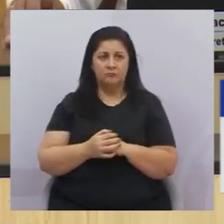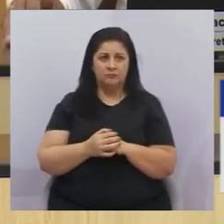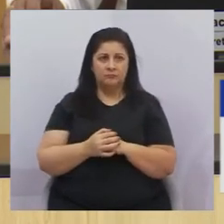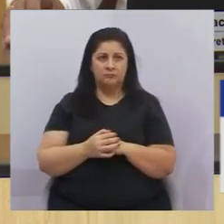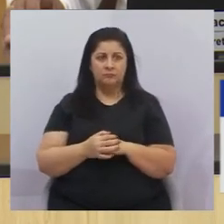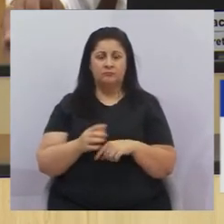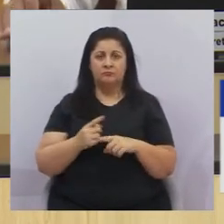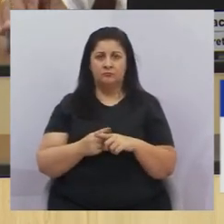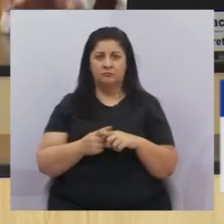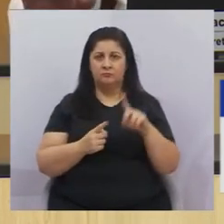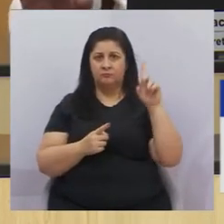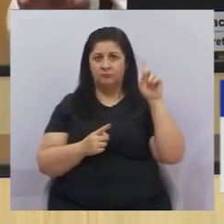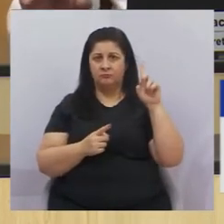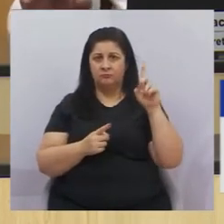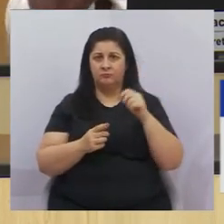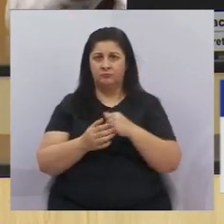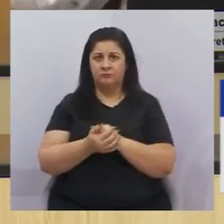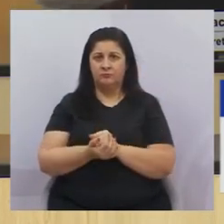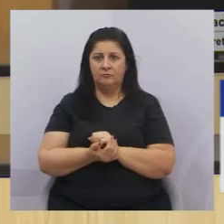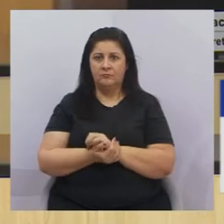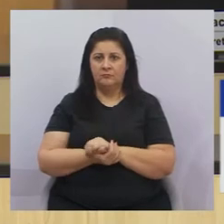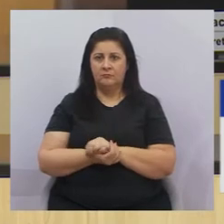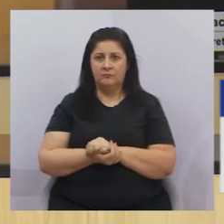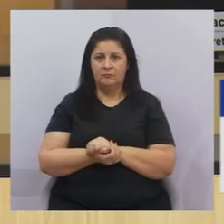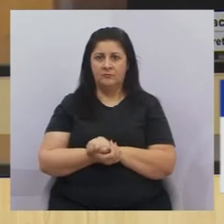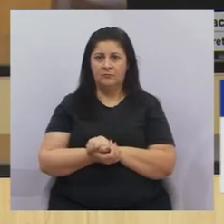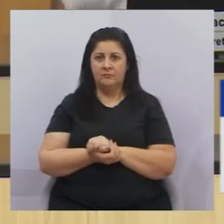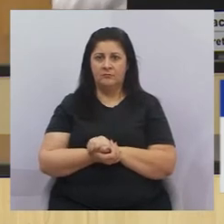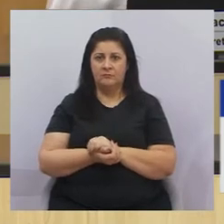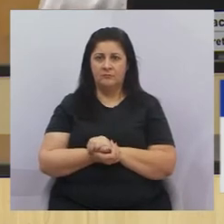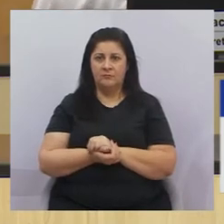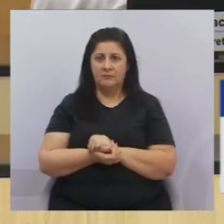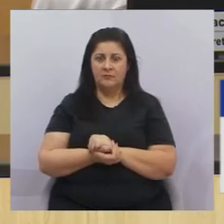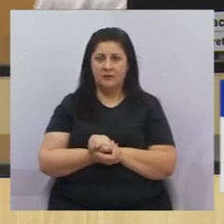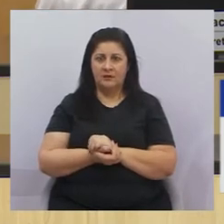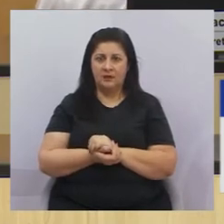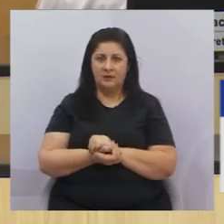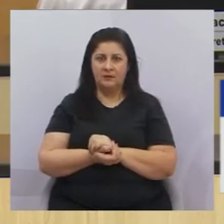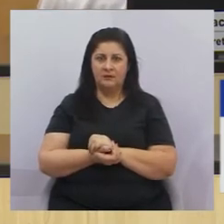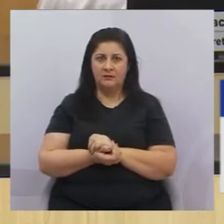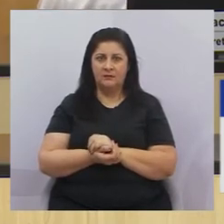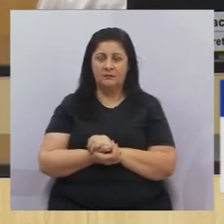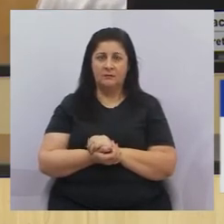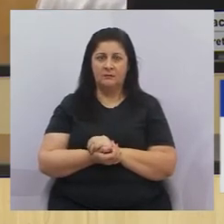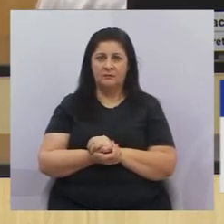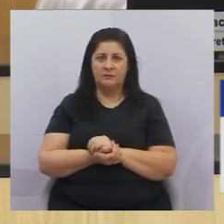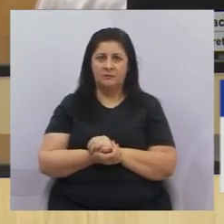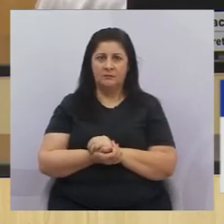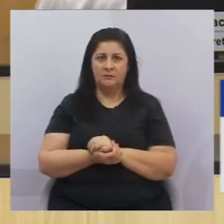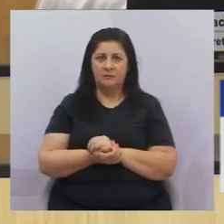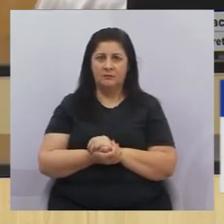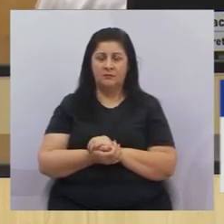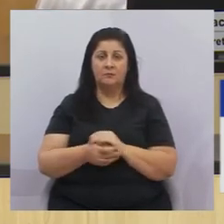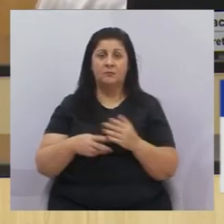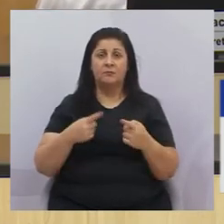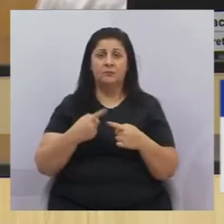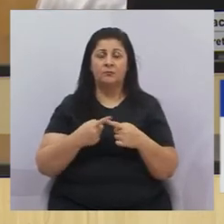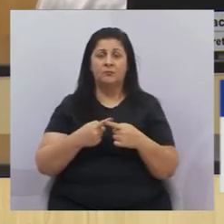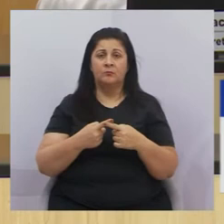esse vereador está falando, é levado para uma comissão porque ele defendeu